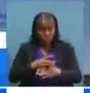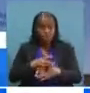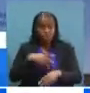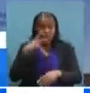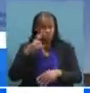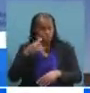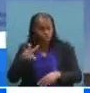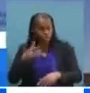em cabo verde